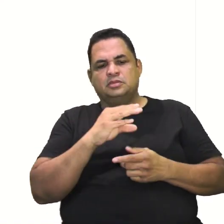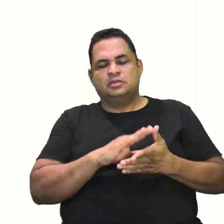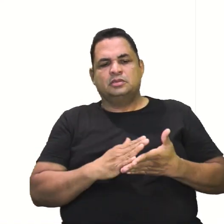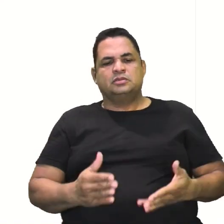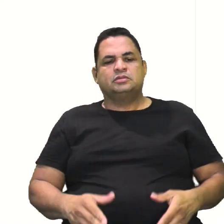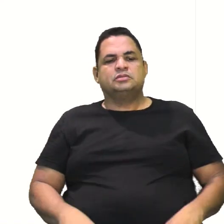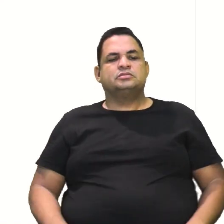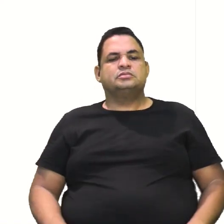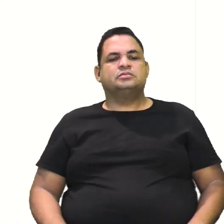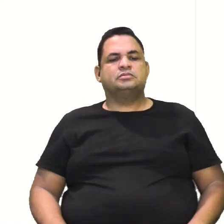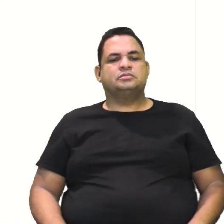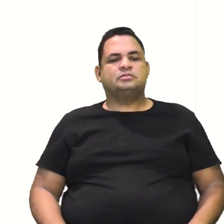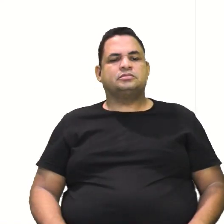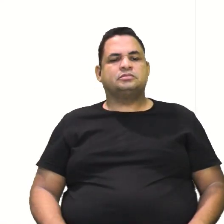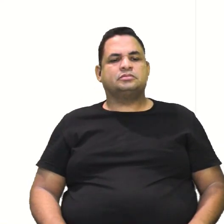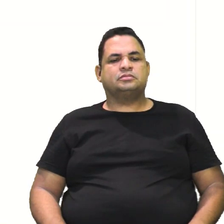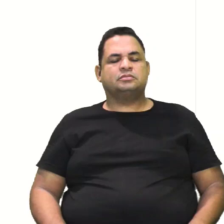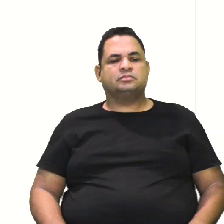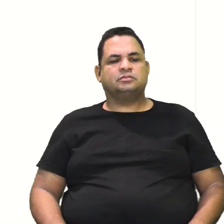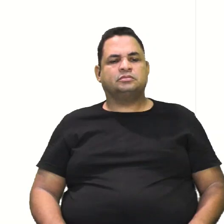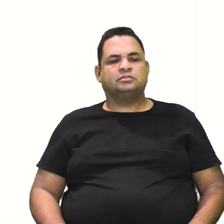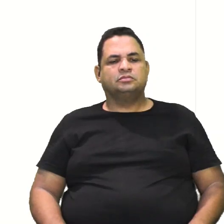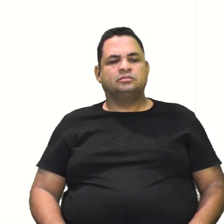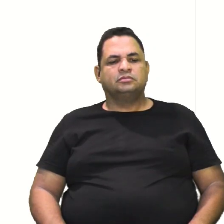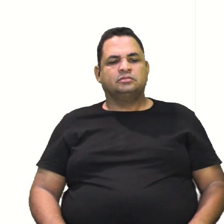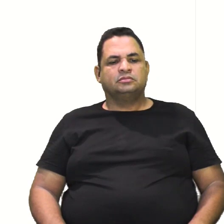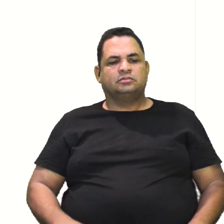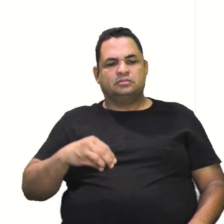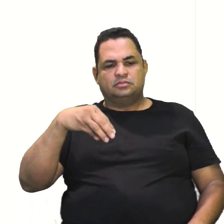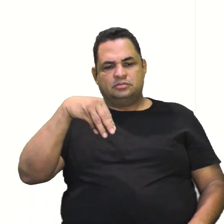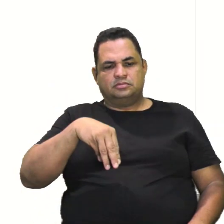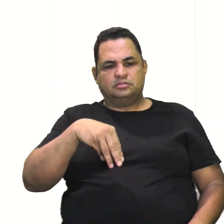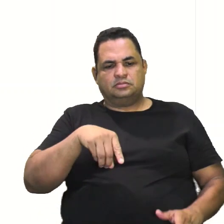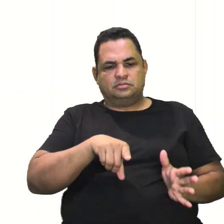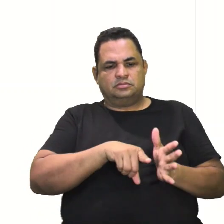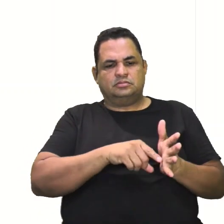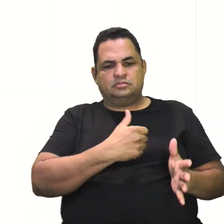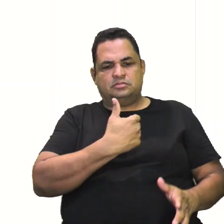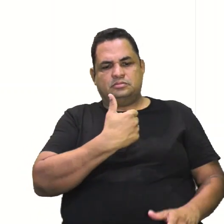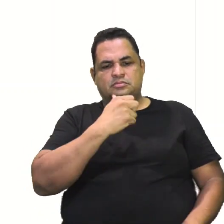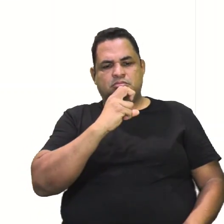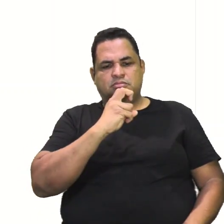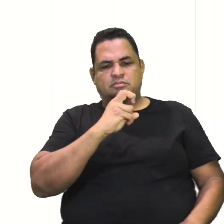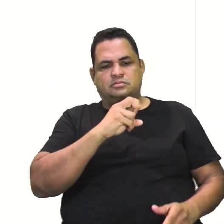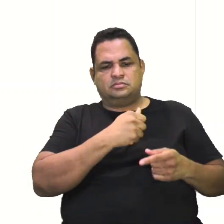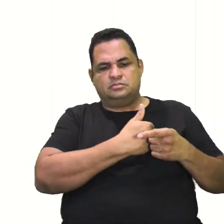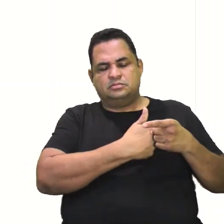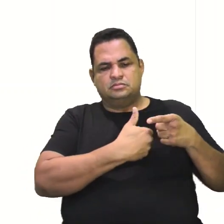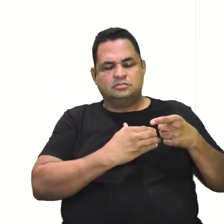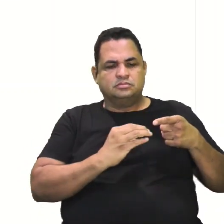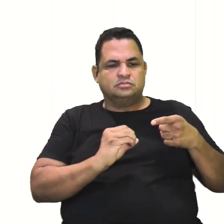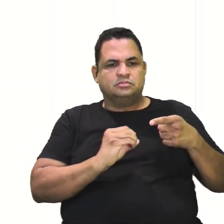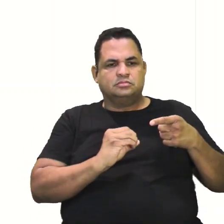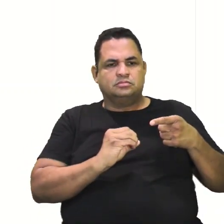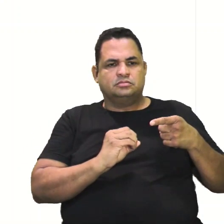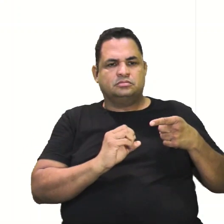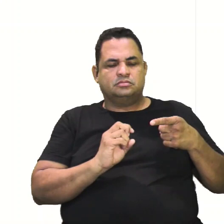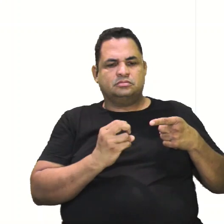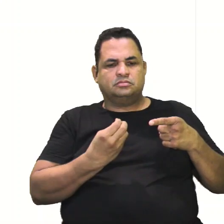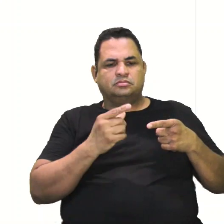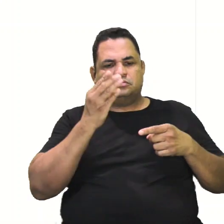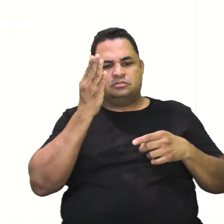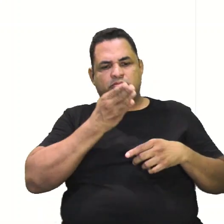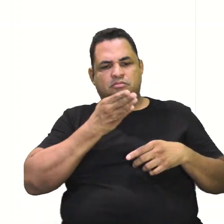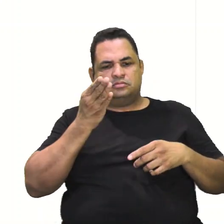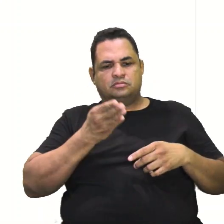que me interessa é quem acompanha x, né? Então, o meu mzinho aqui é menos 15 sobre 10. Ou,